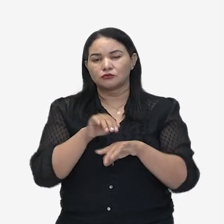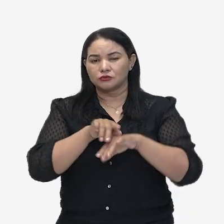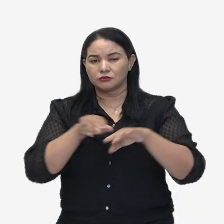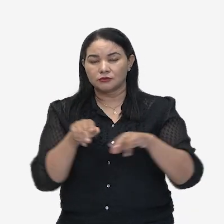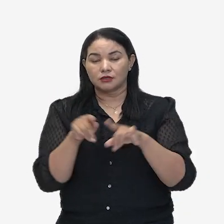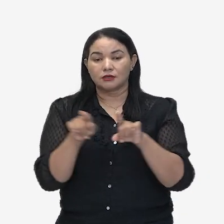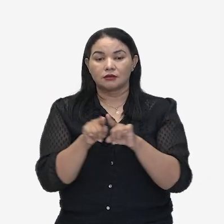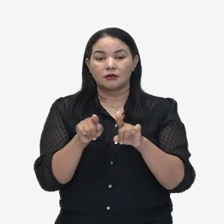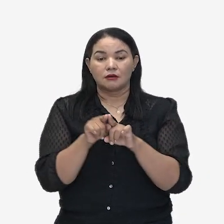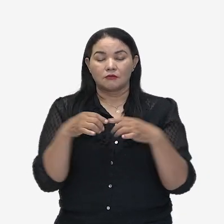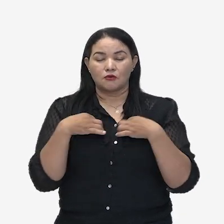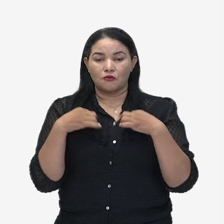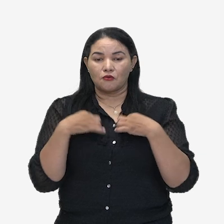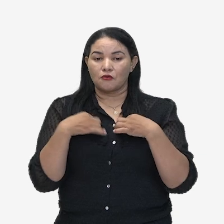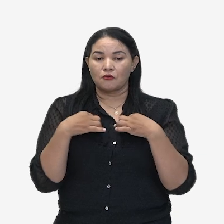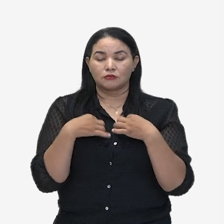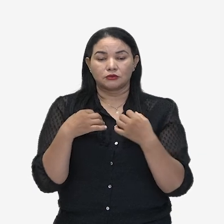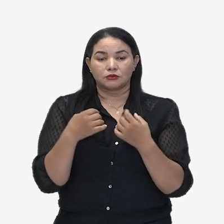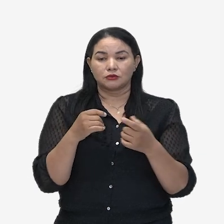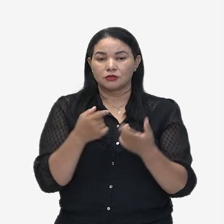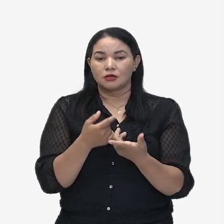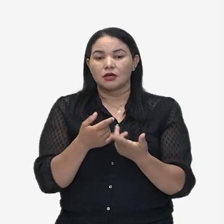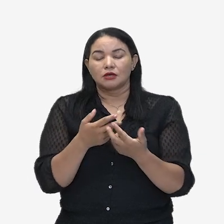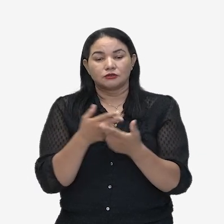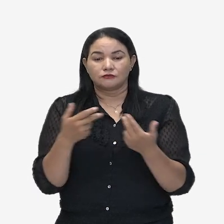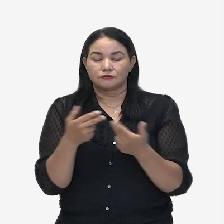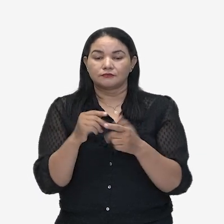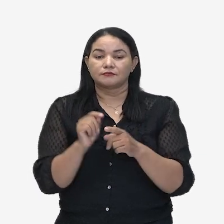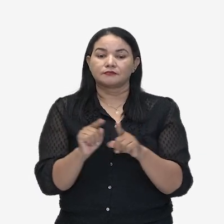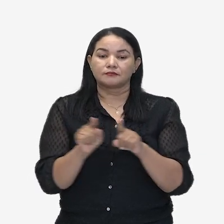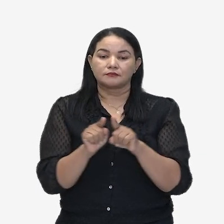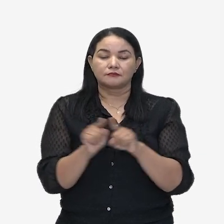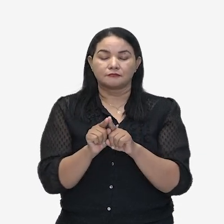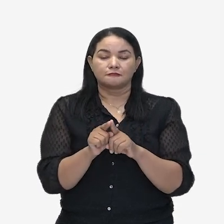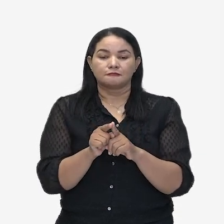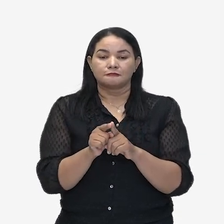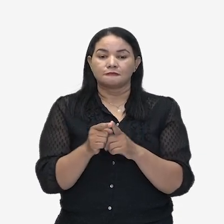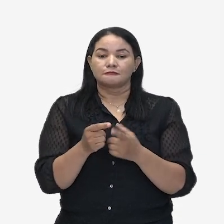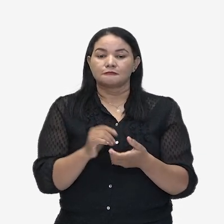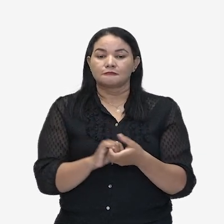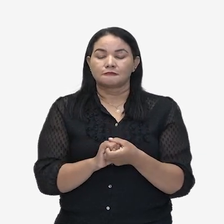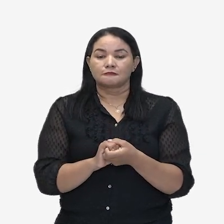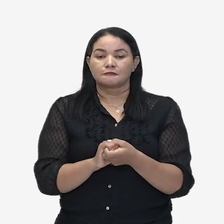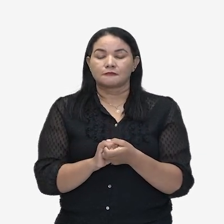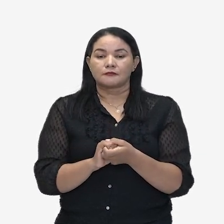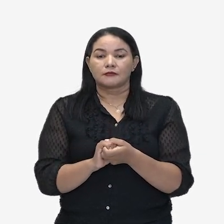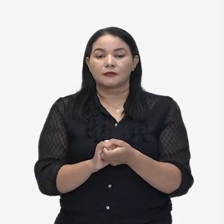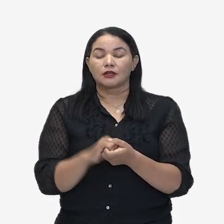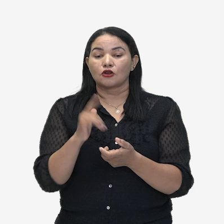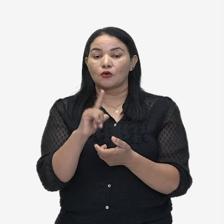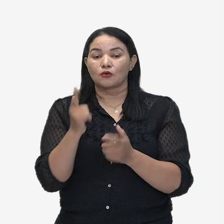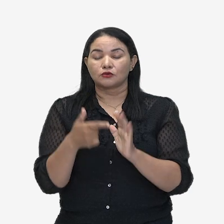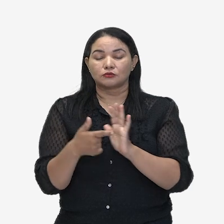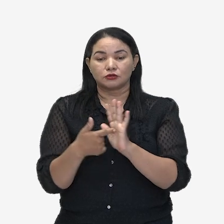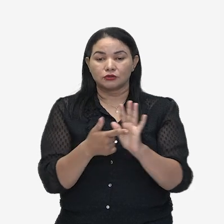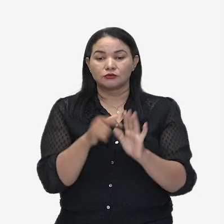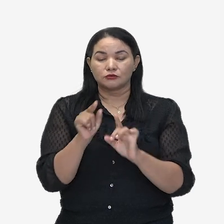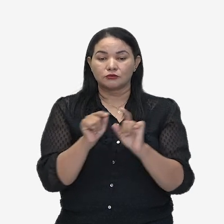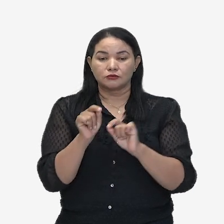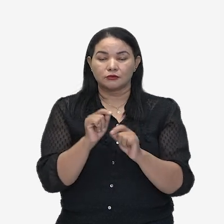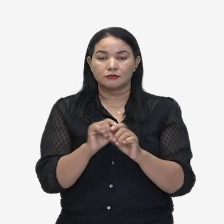importantes grifes. São centros europeus de grandes eventos de moda. Por fim, a gente destaca aí renomados